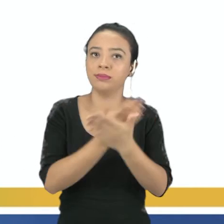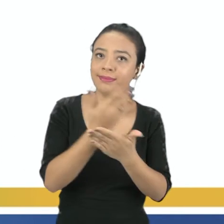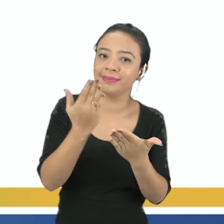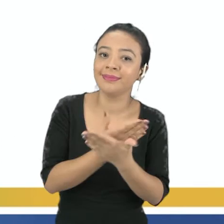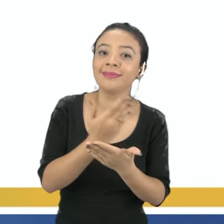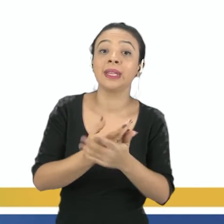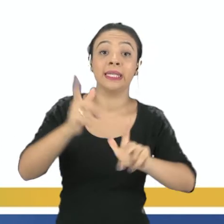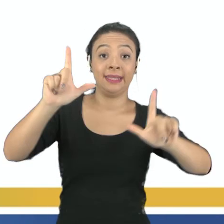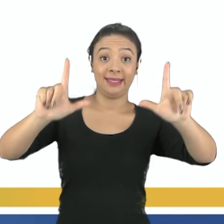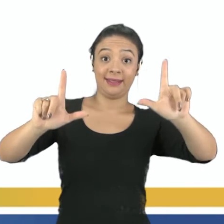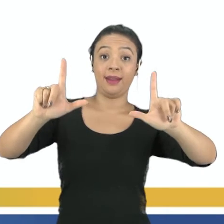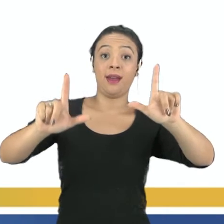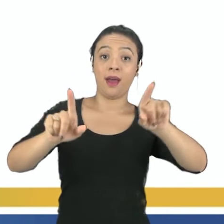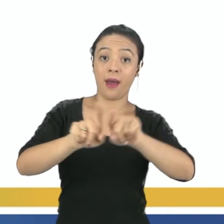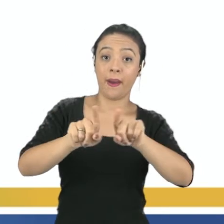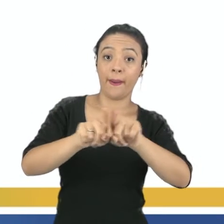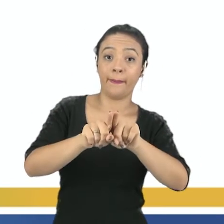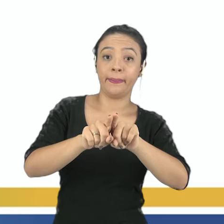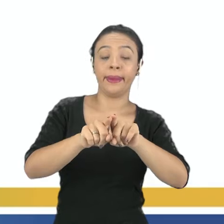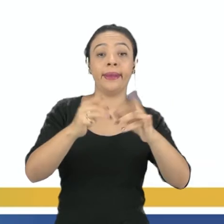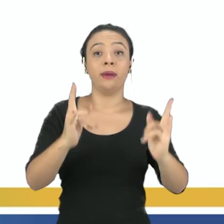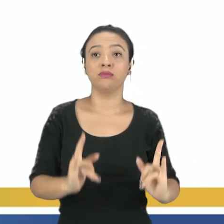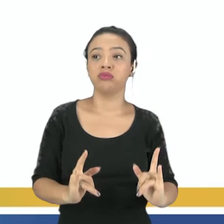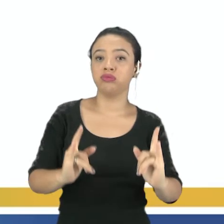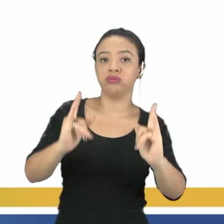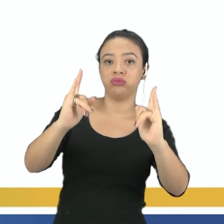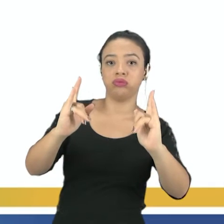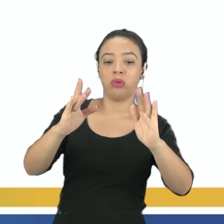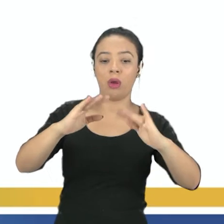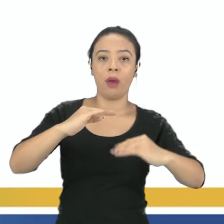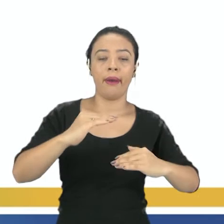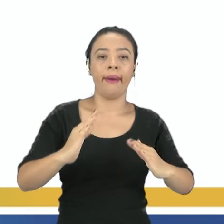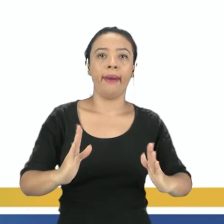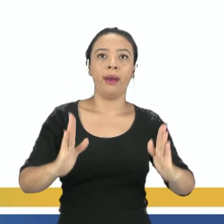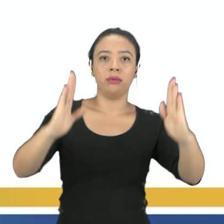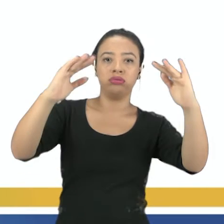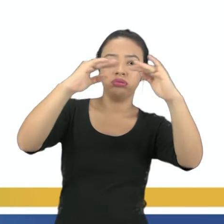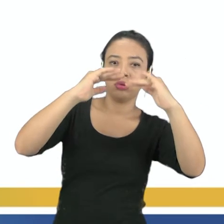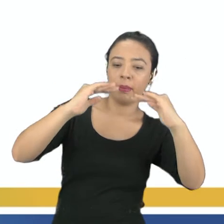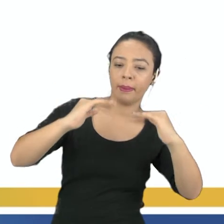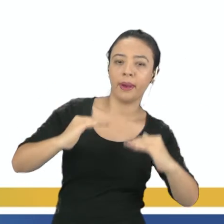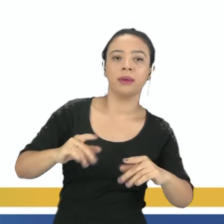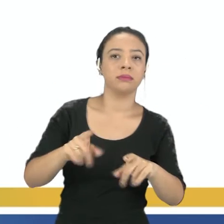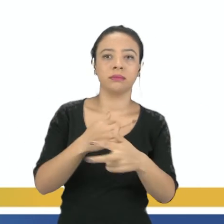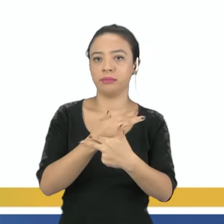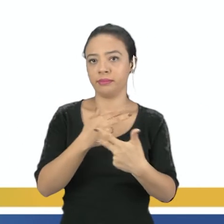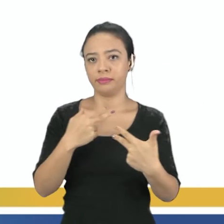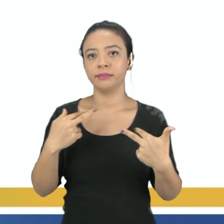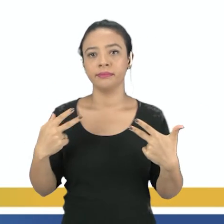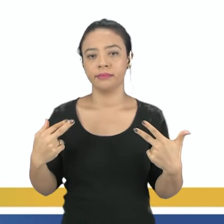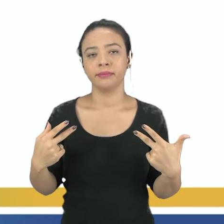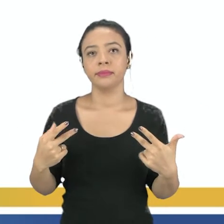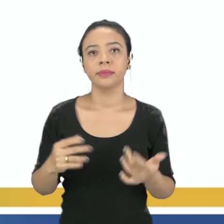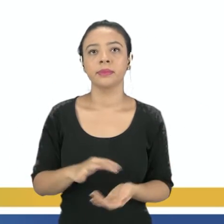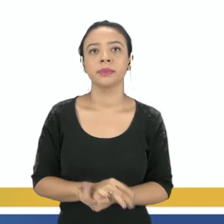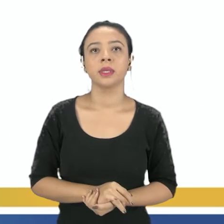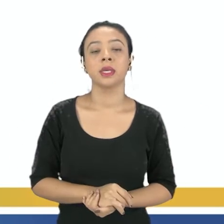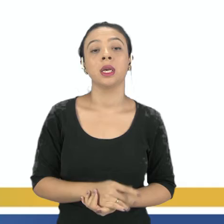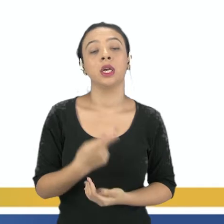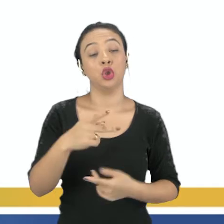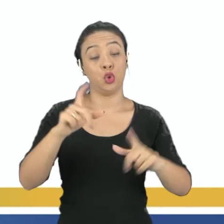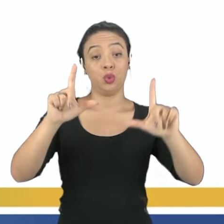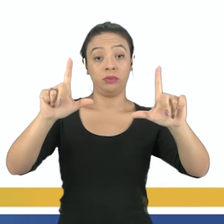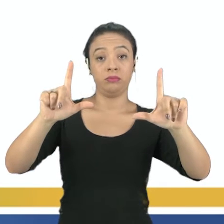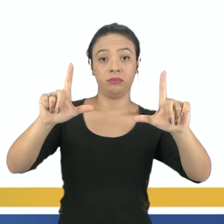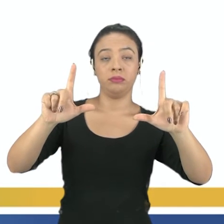cadernos né na televisão nas estantes aí né nos racks aí tem painéis né que aparece aí onde sua